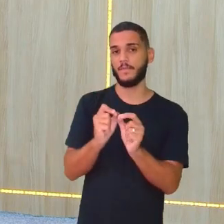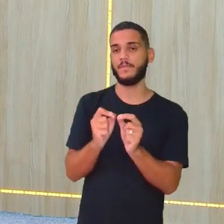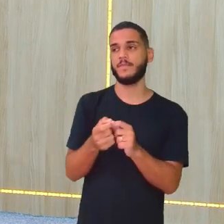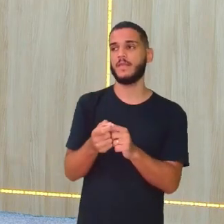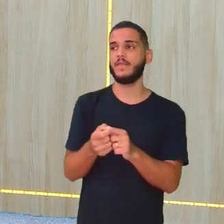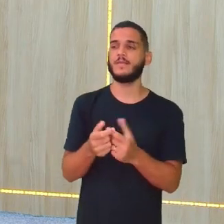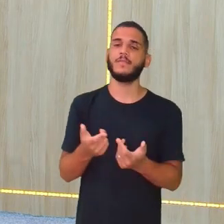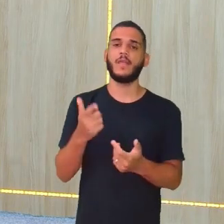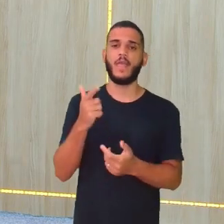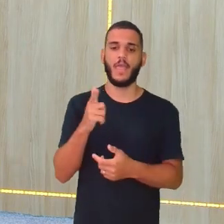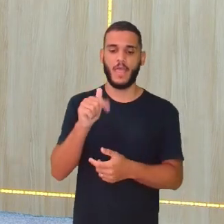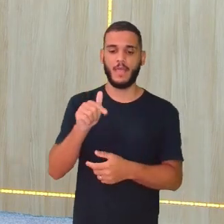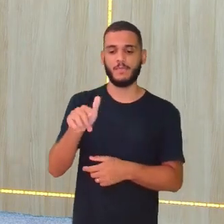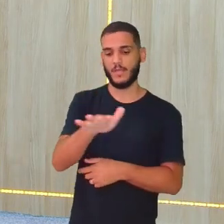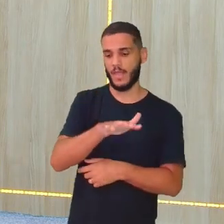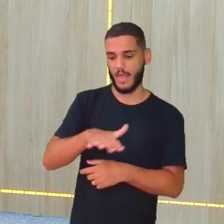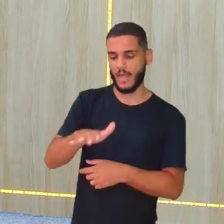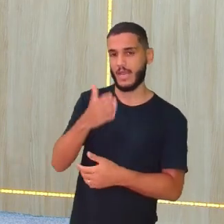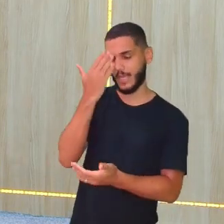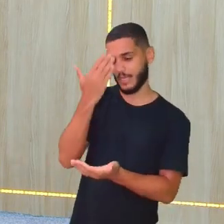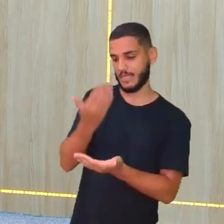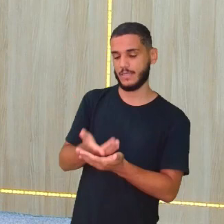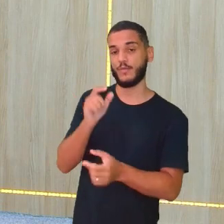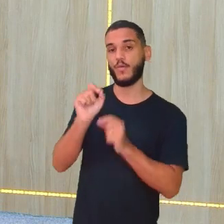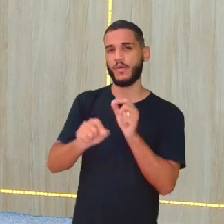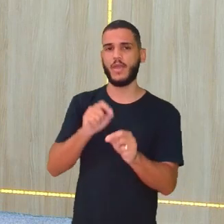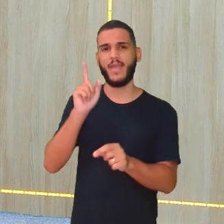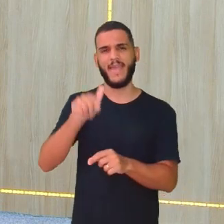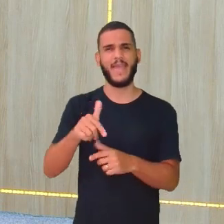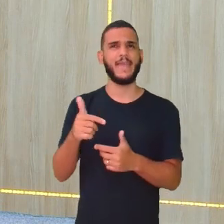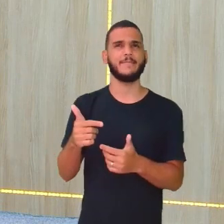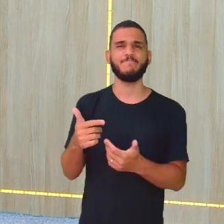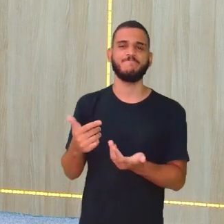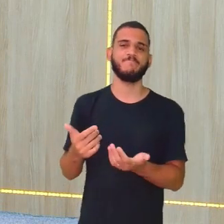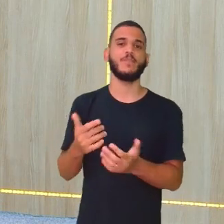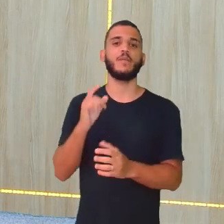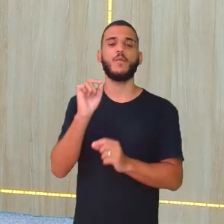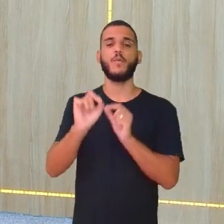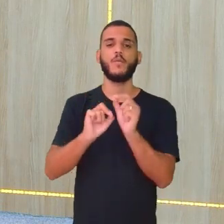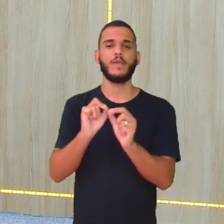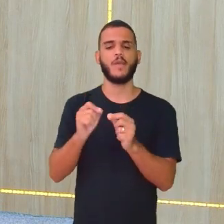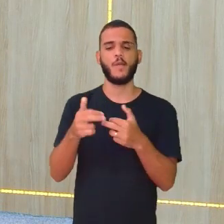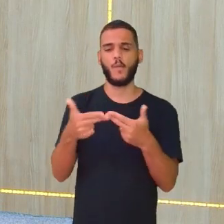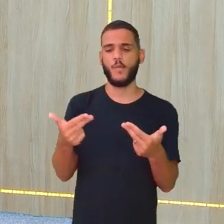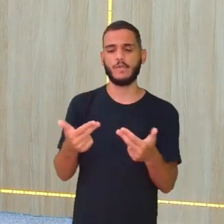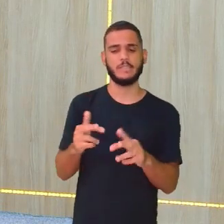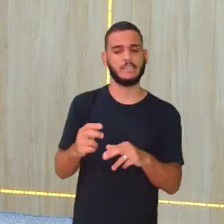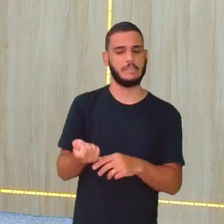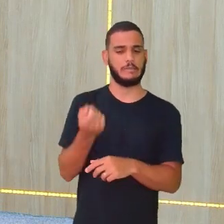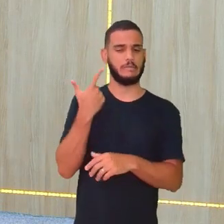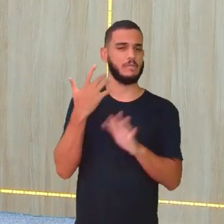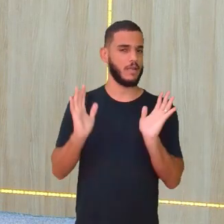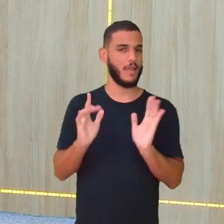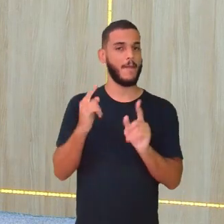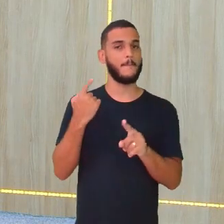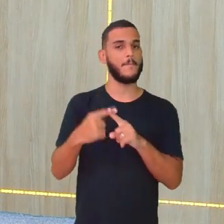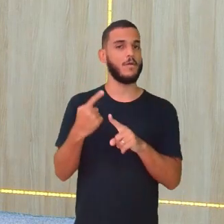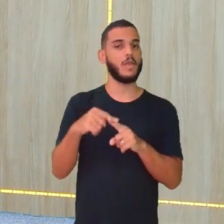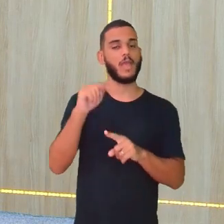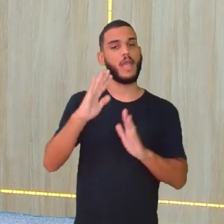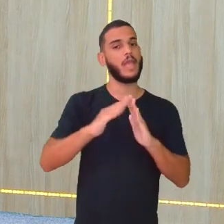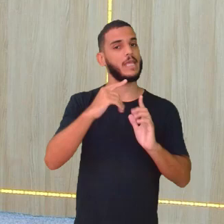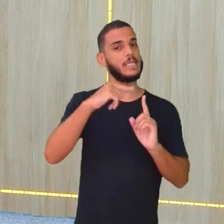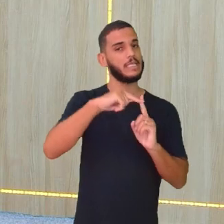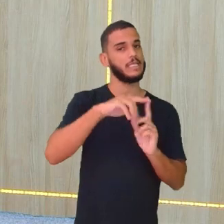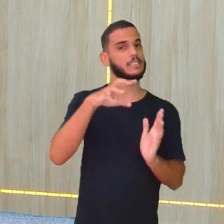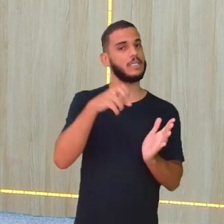de algo que a região acredita que foi algo paranormal. Então, a minha fonte principal é a igreja, foi a igreja que registrou. Então,